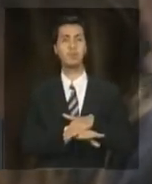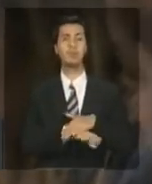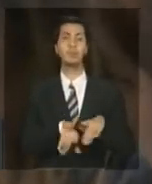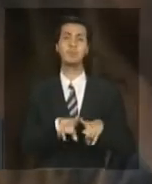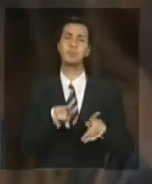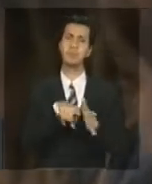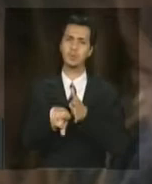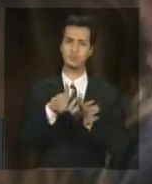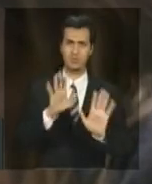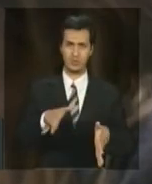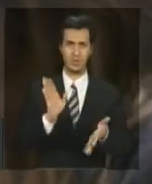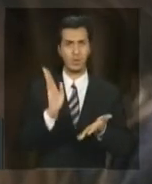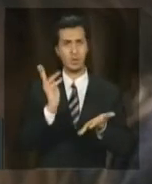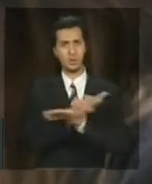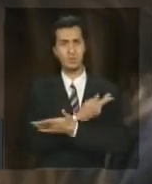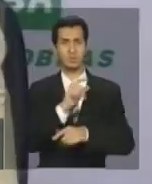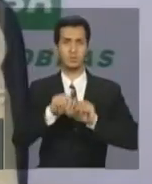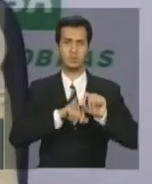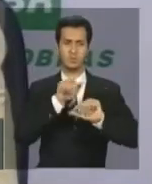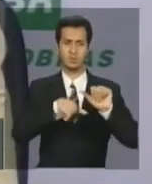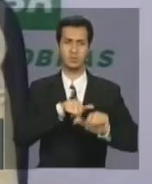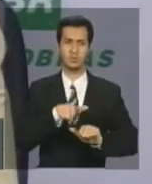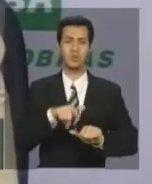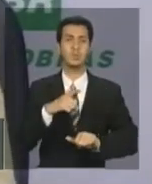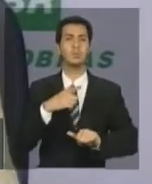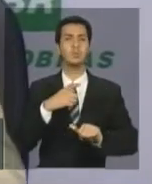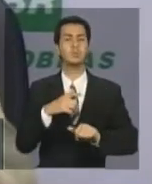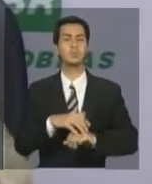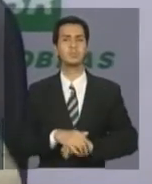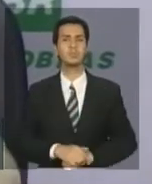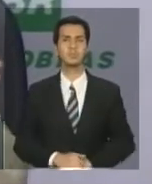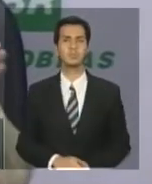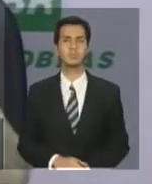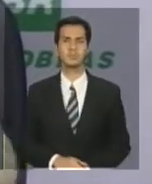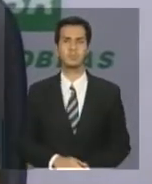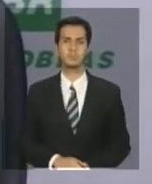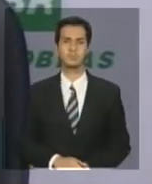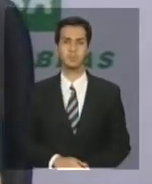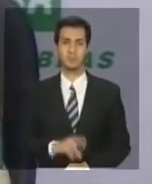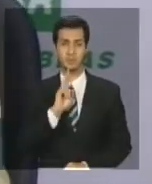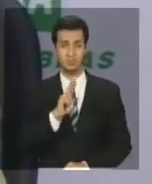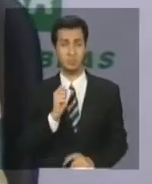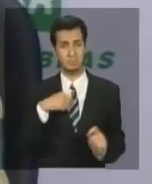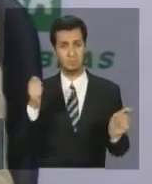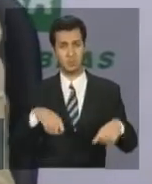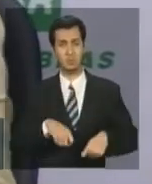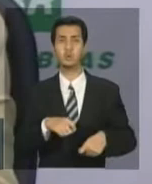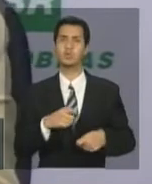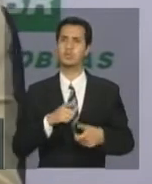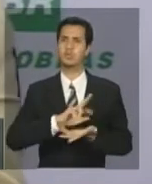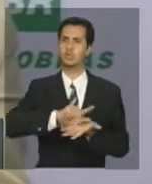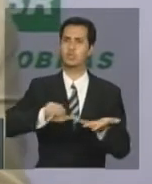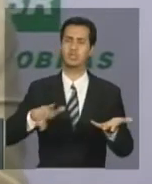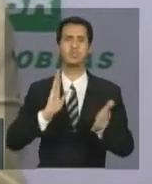nesse meio tempo de lá para cá. Eu posso dizer que muito vem acontecendo.